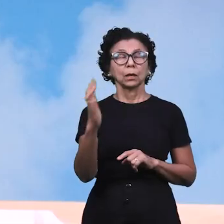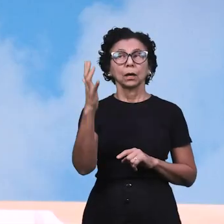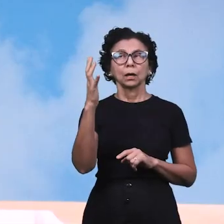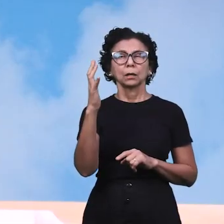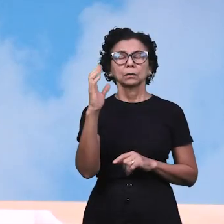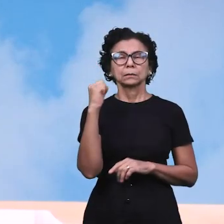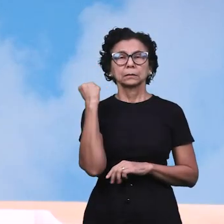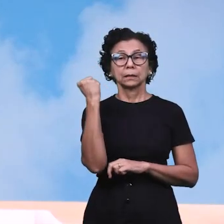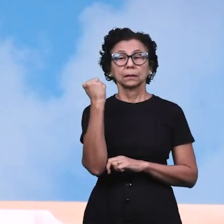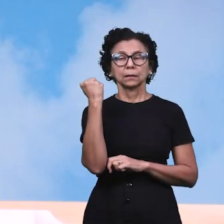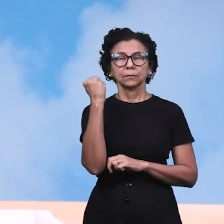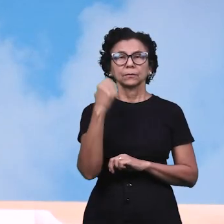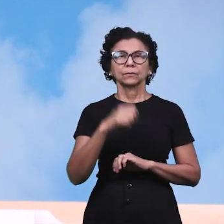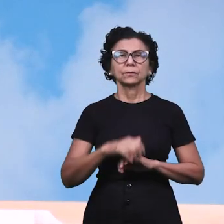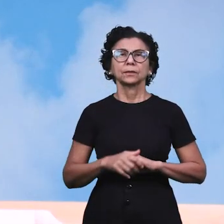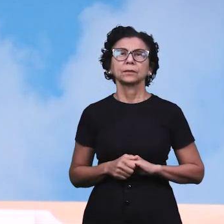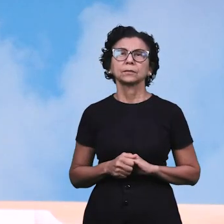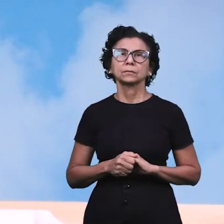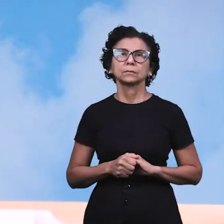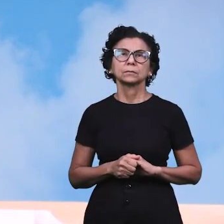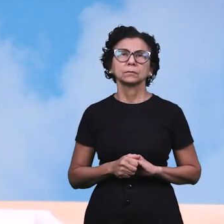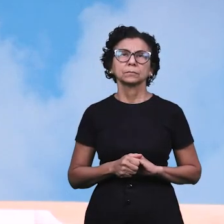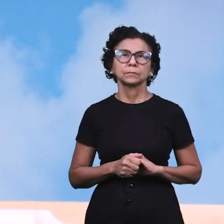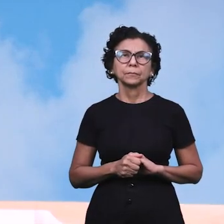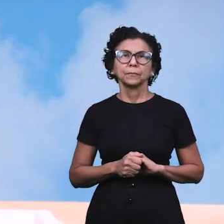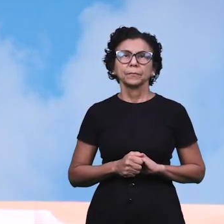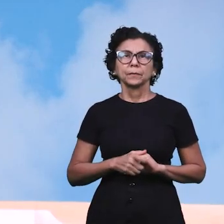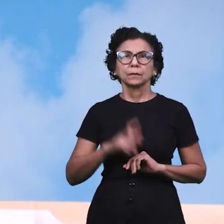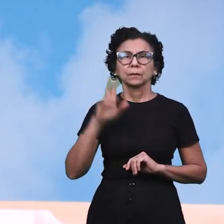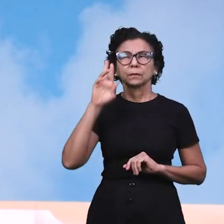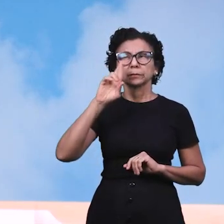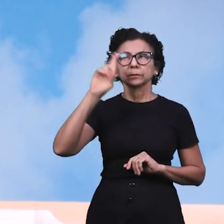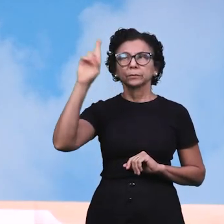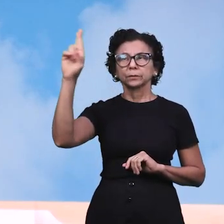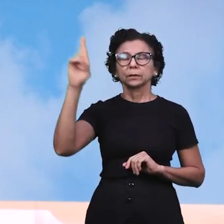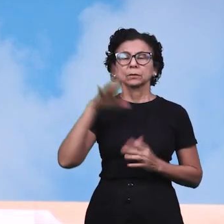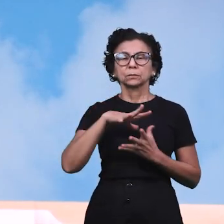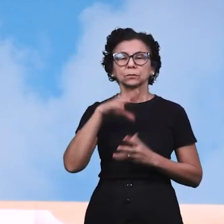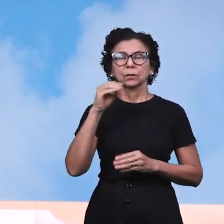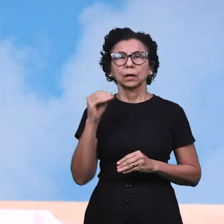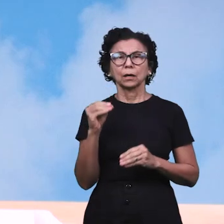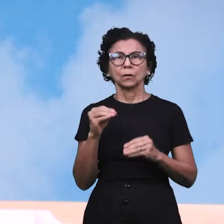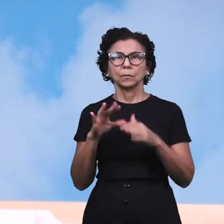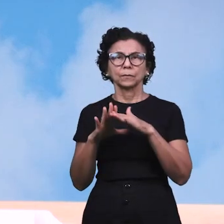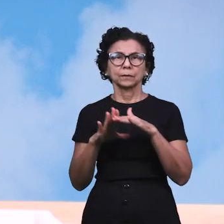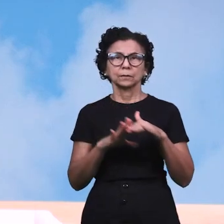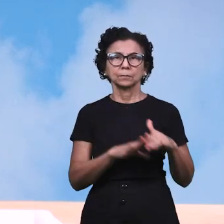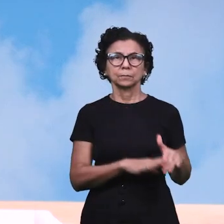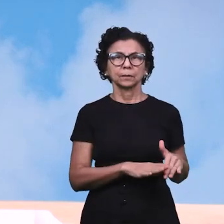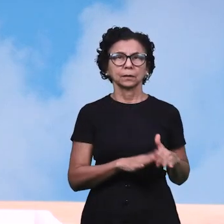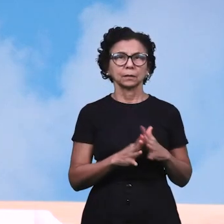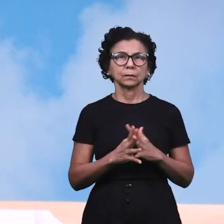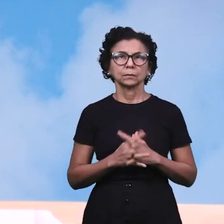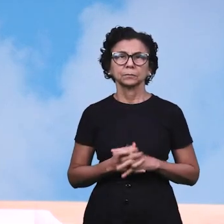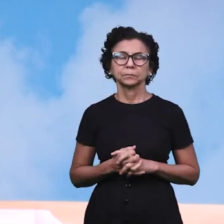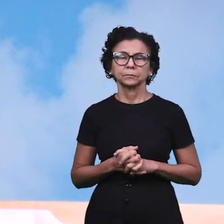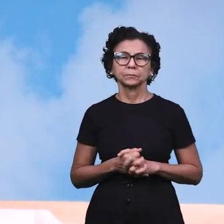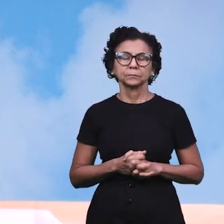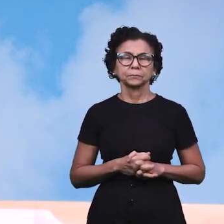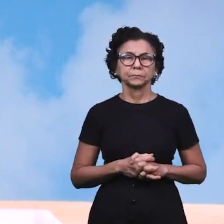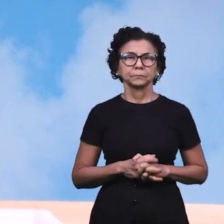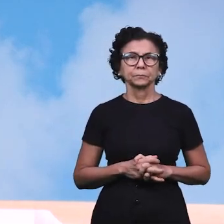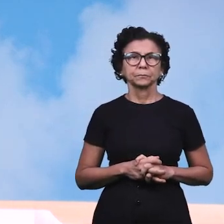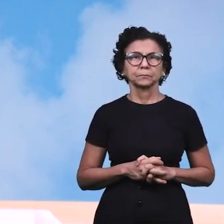o segredo de Deus é que vai livrar a sua alma, o que vai alimentar a sua alma.